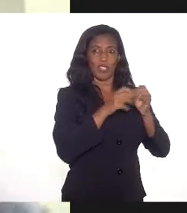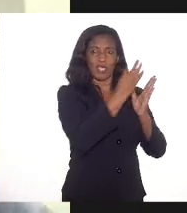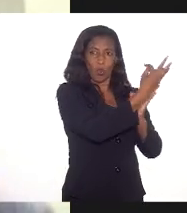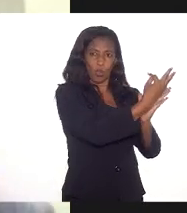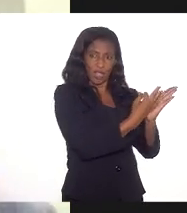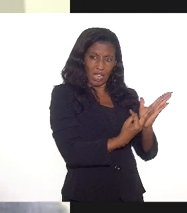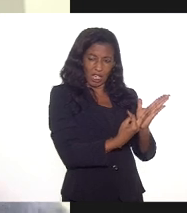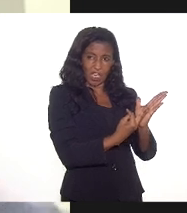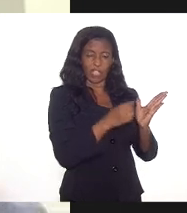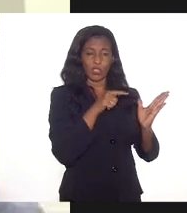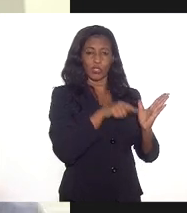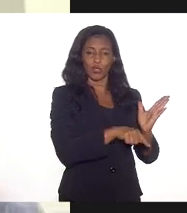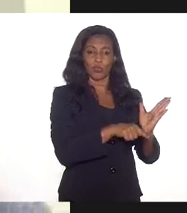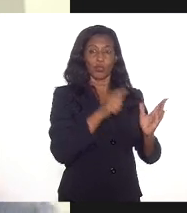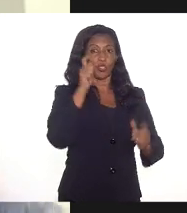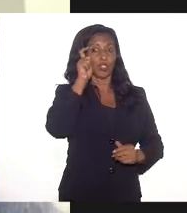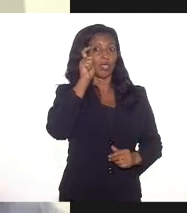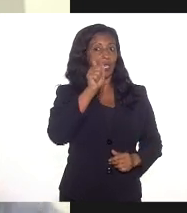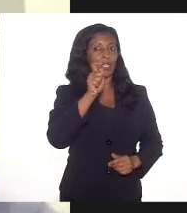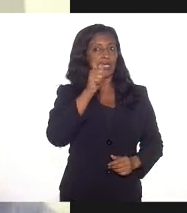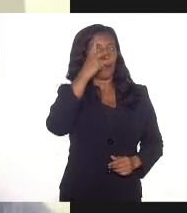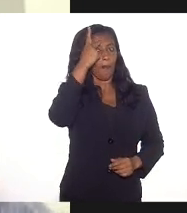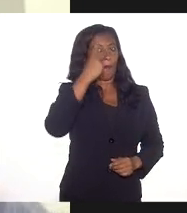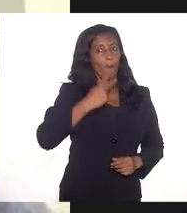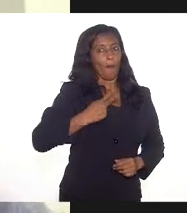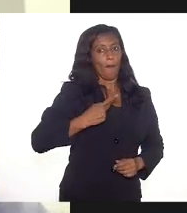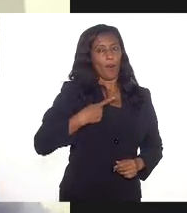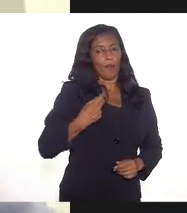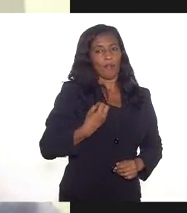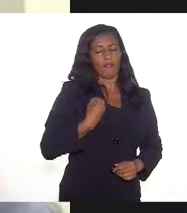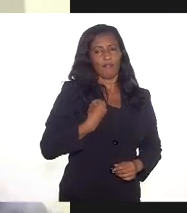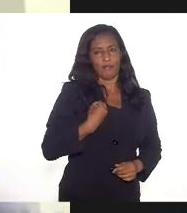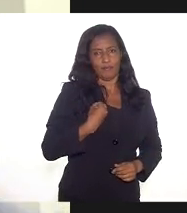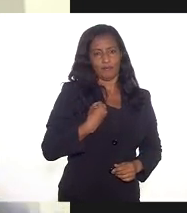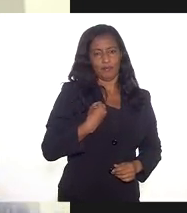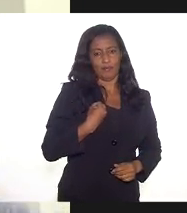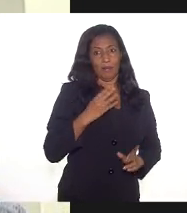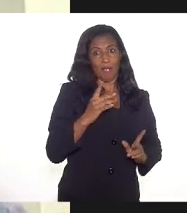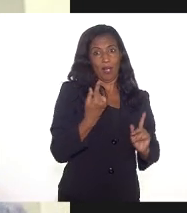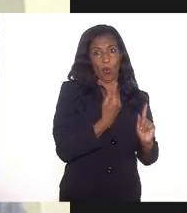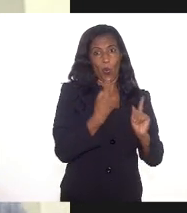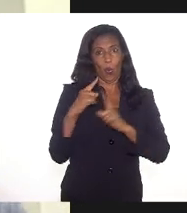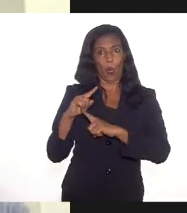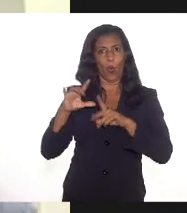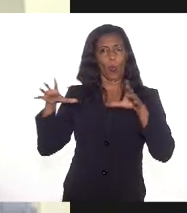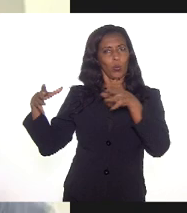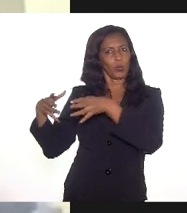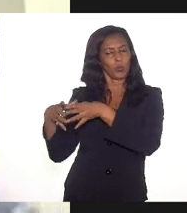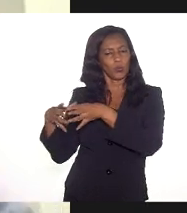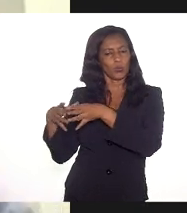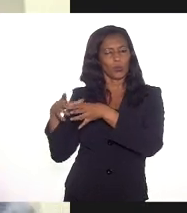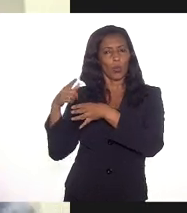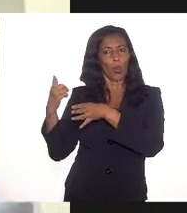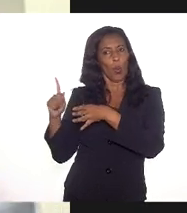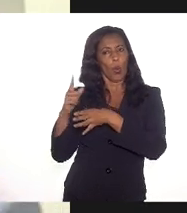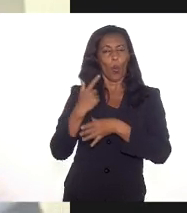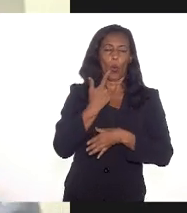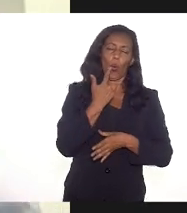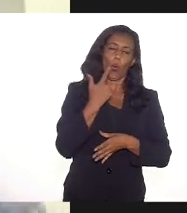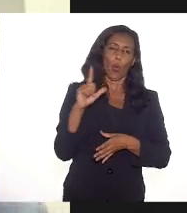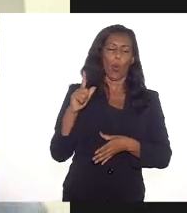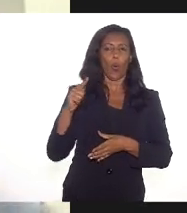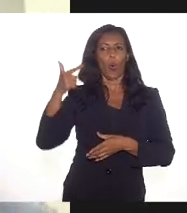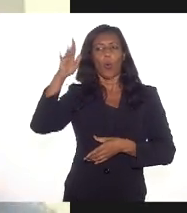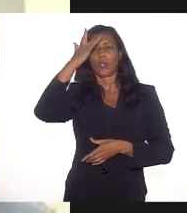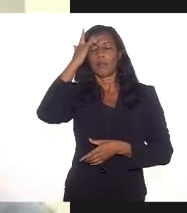ali, quando era de interesse deles ou a bandeira deles. Mas, para contrariar os outros, ou para fazer a defesa de quem